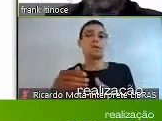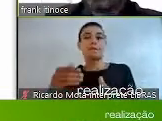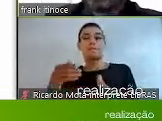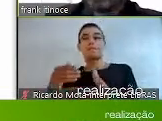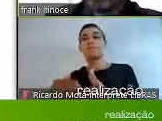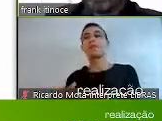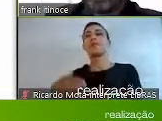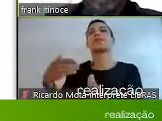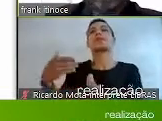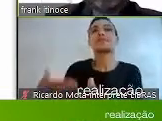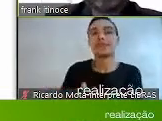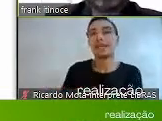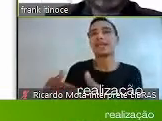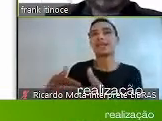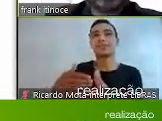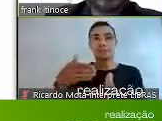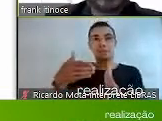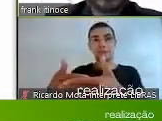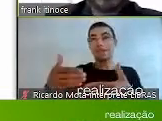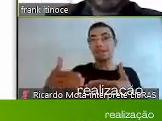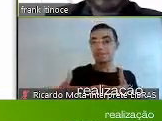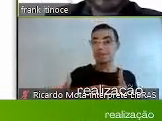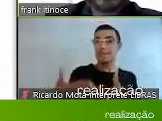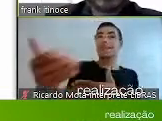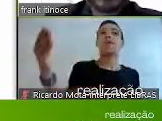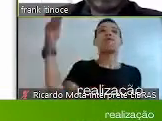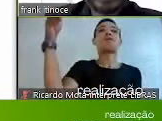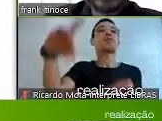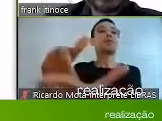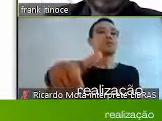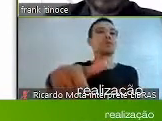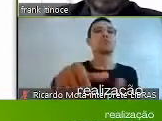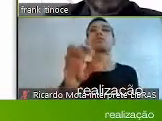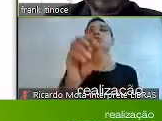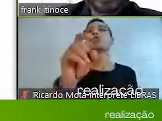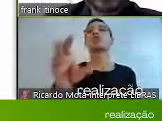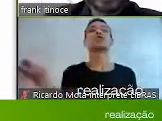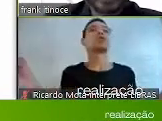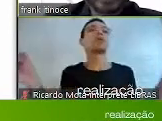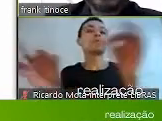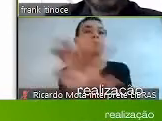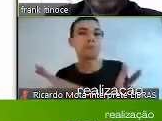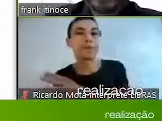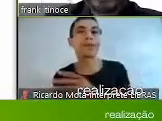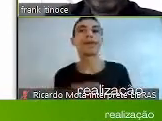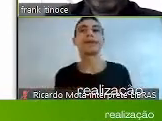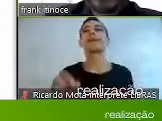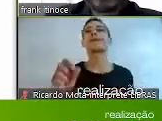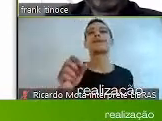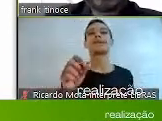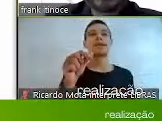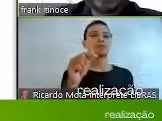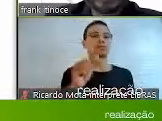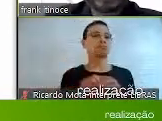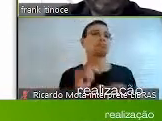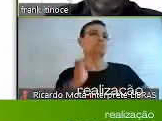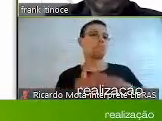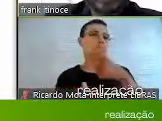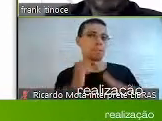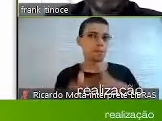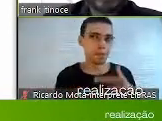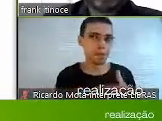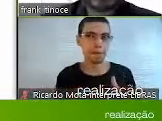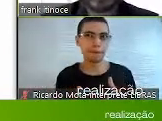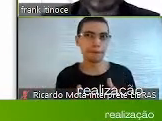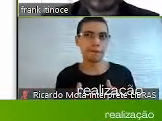carreira. Né? Eu só aposentei quando... Eu trabalhei muito tempo na área operacional e muito tempo na área